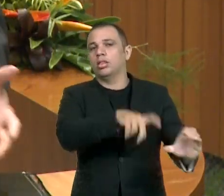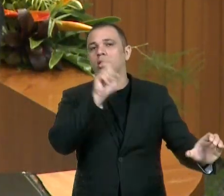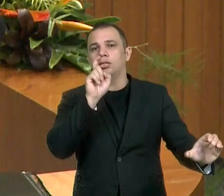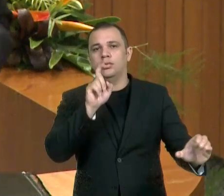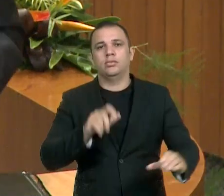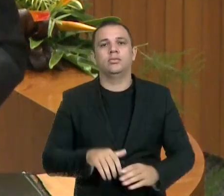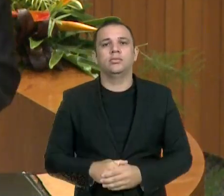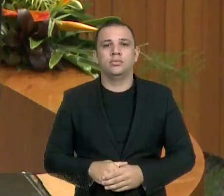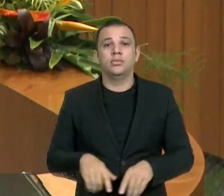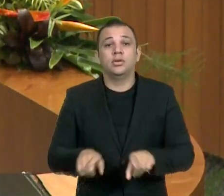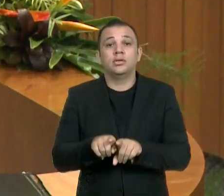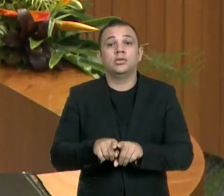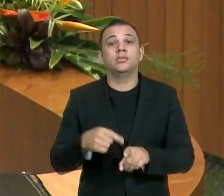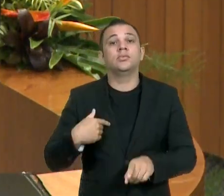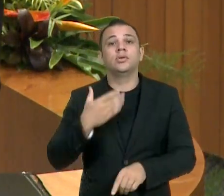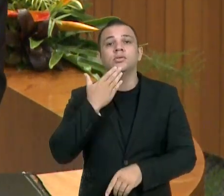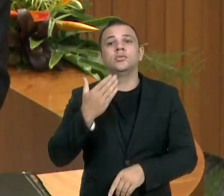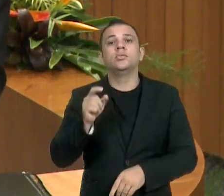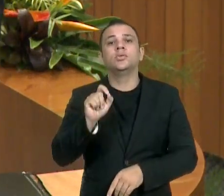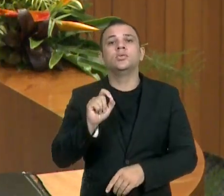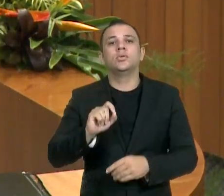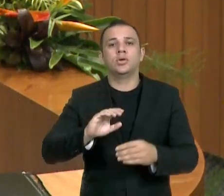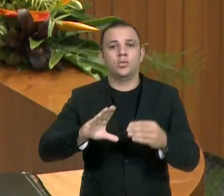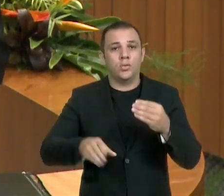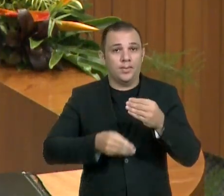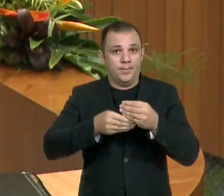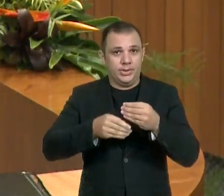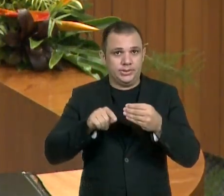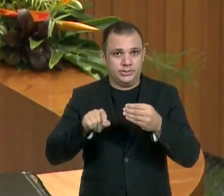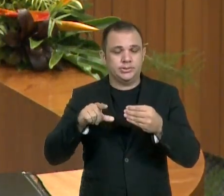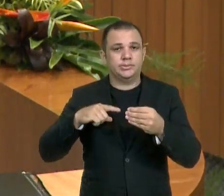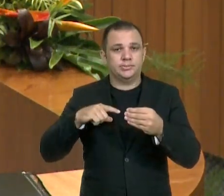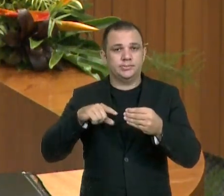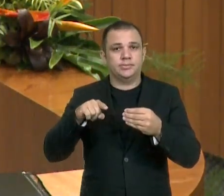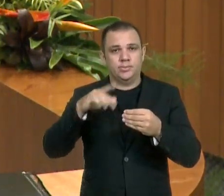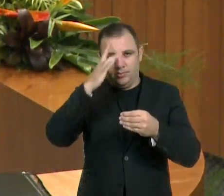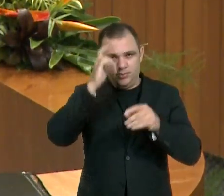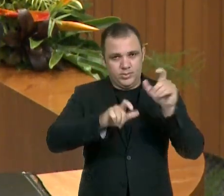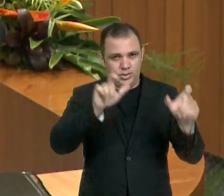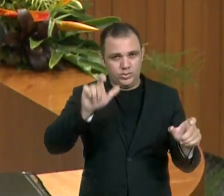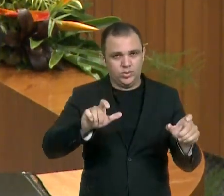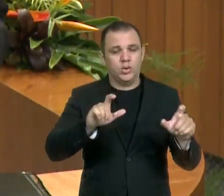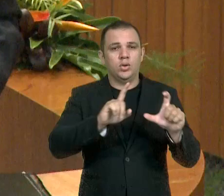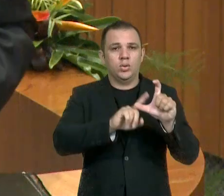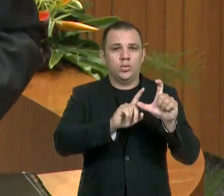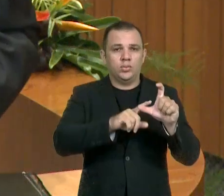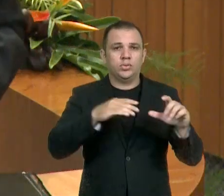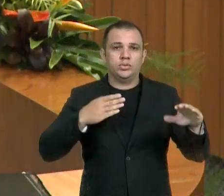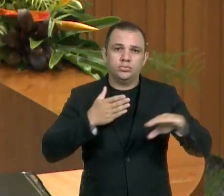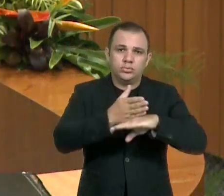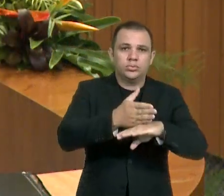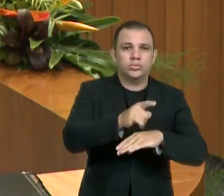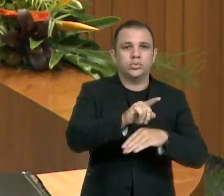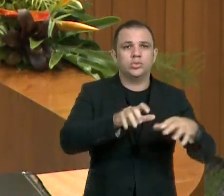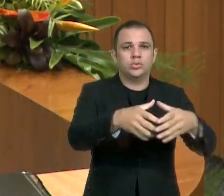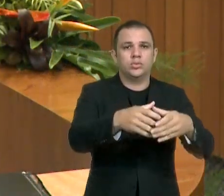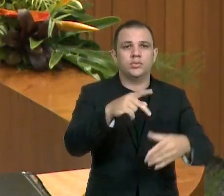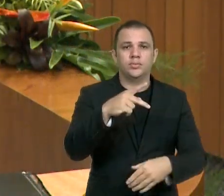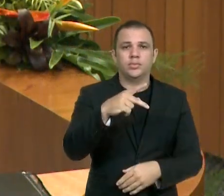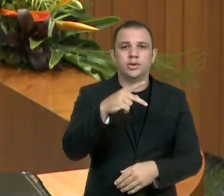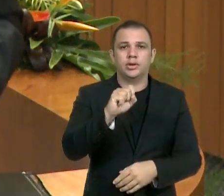verdade levou os caciques comunistas para o PSB, fizessem a mesma coisa, tivessem esse mesmo